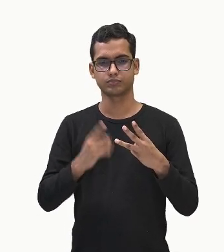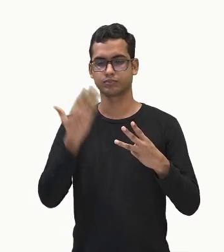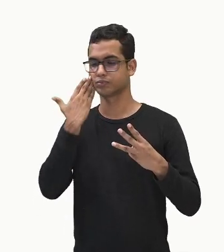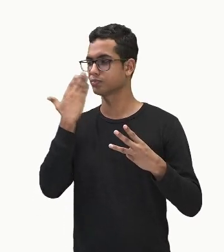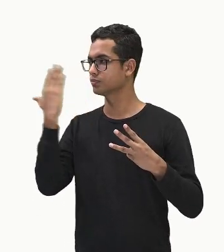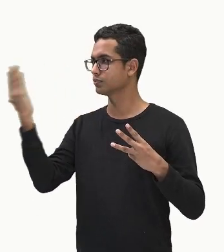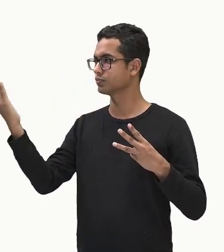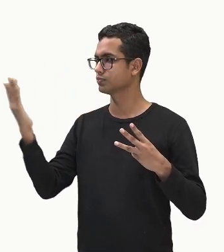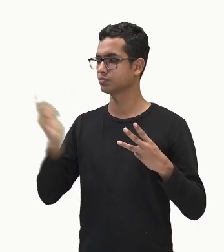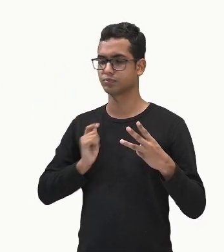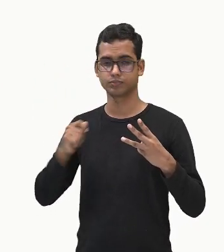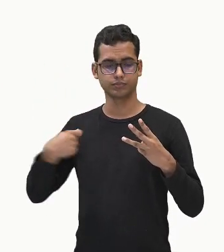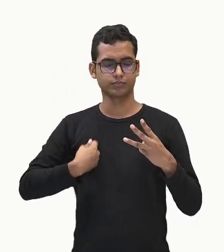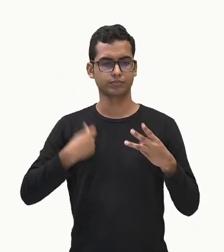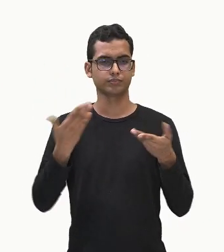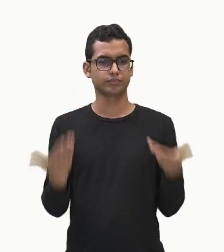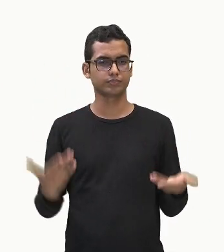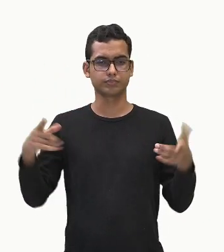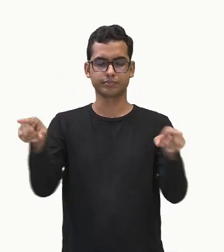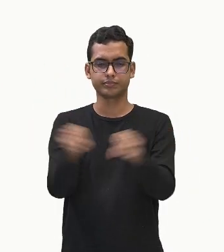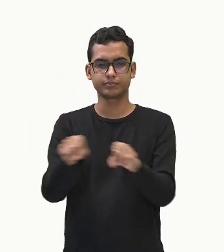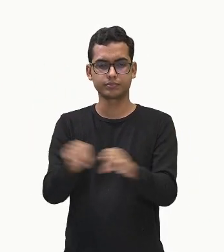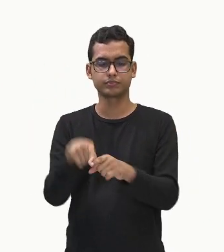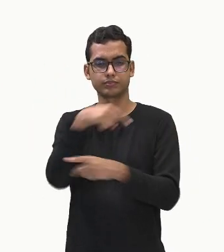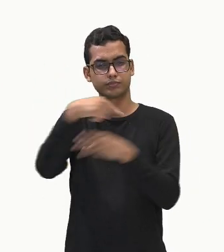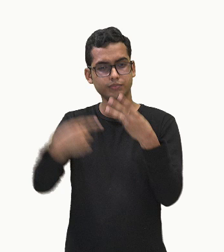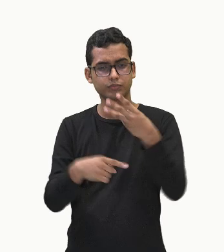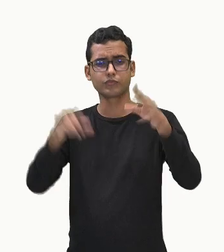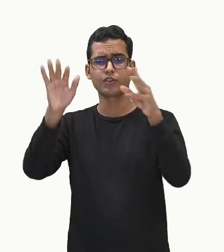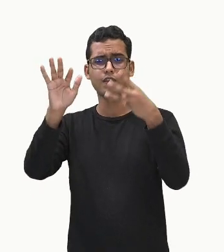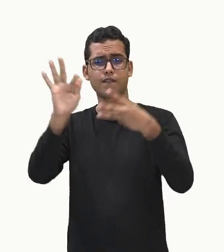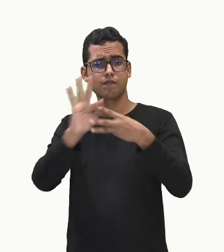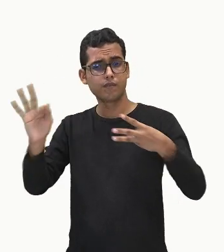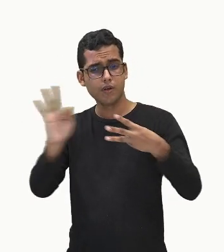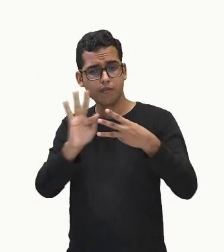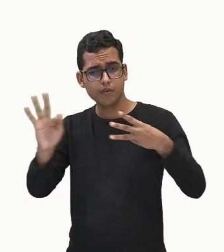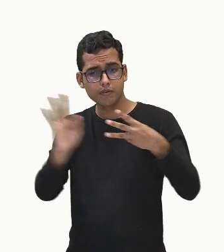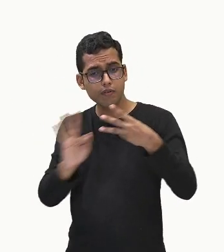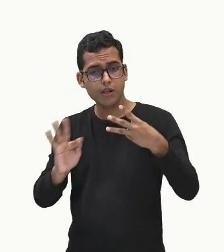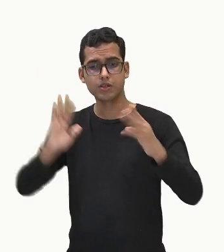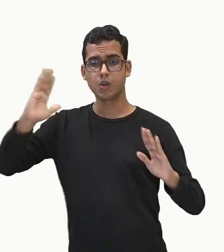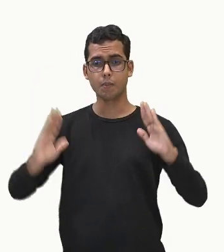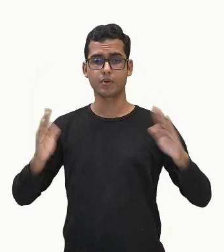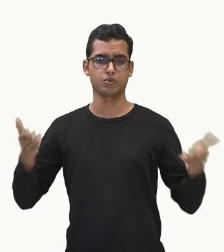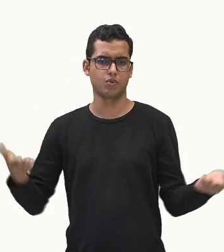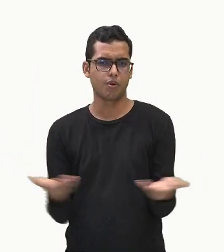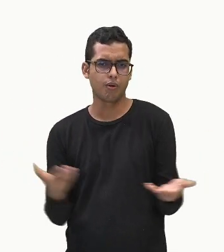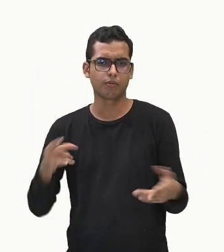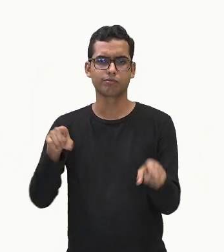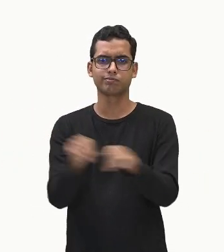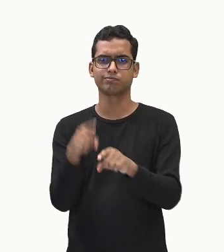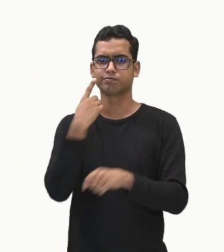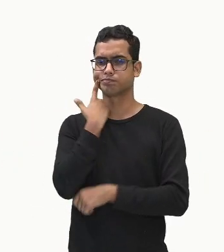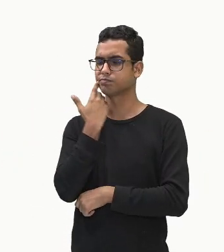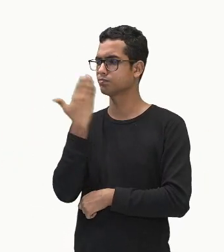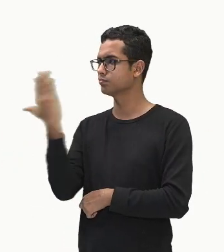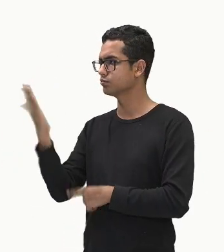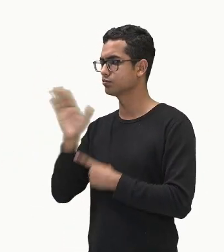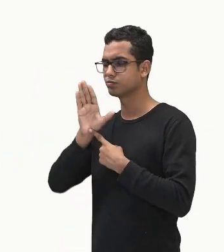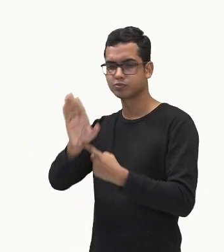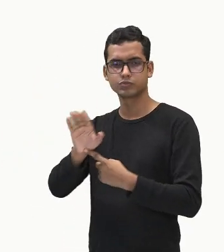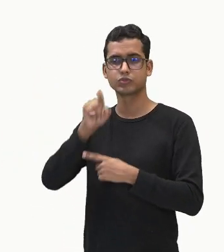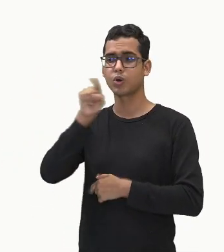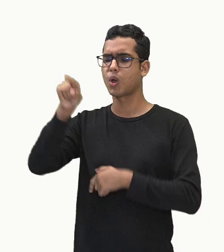bellíssimo. Então, observem que são frases, né, bem atuais, quer dizer que ali se canta todos os